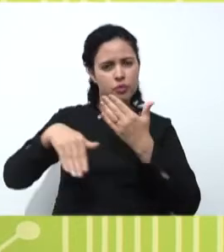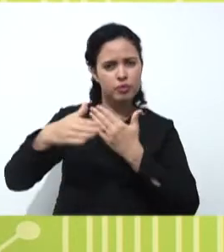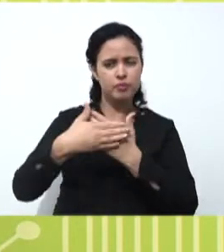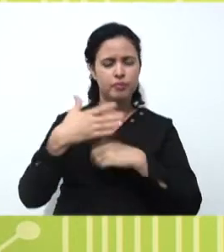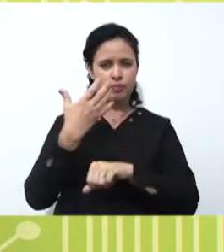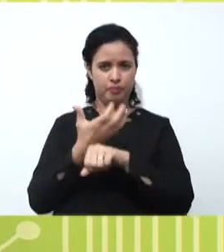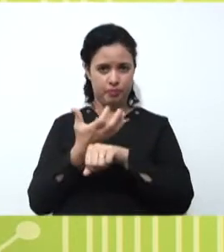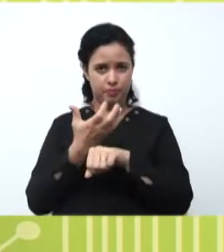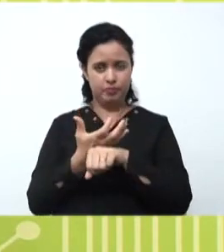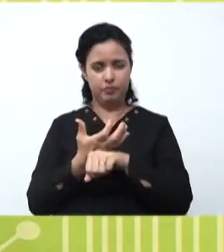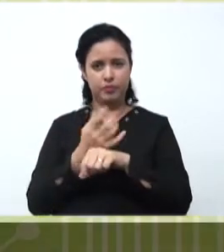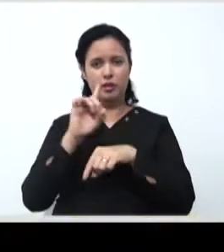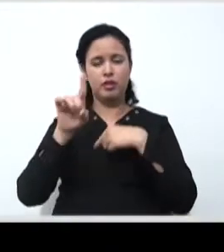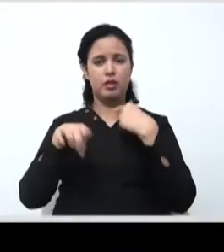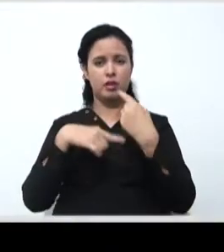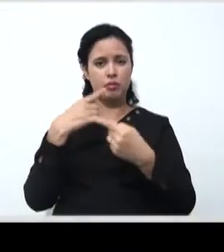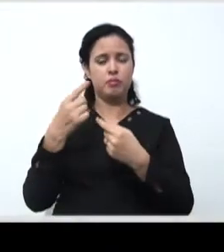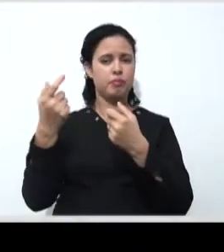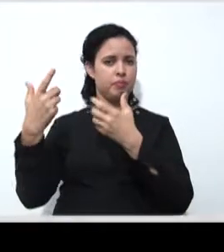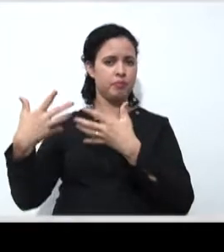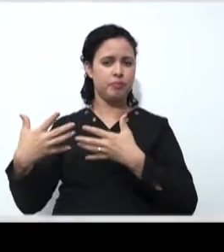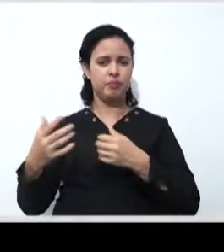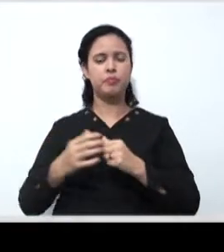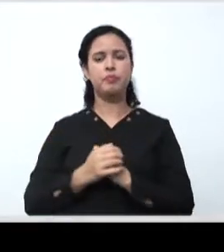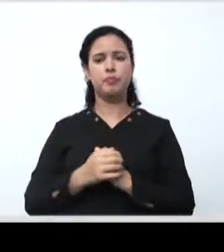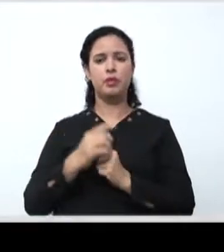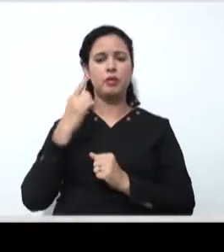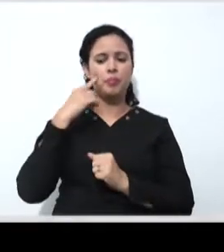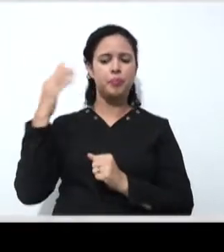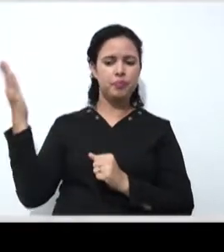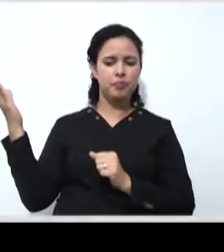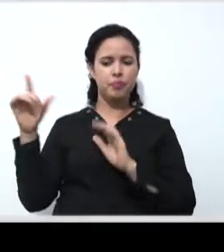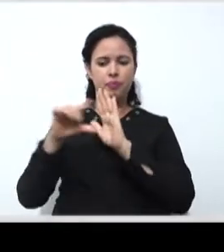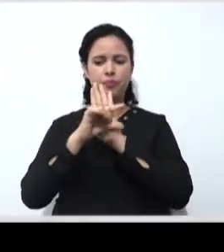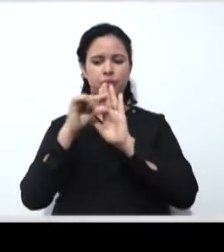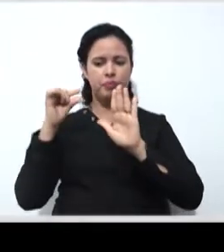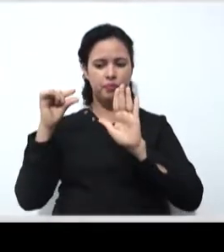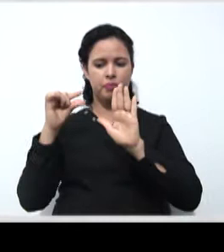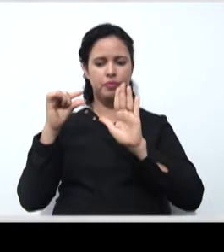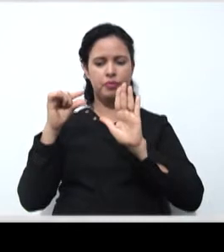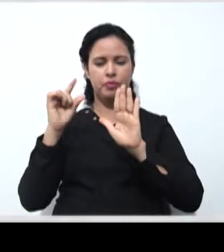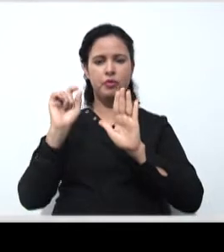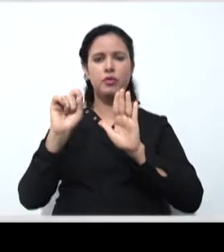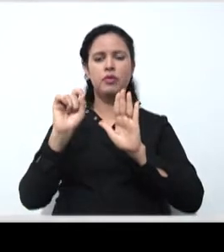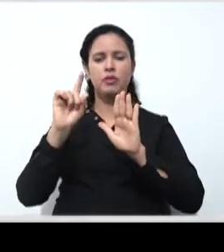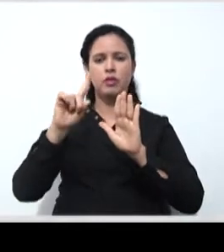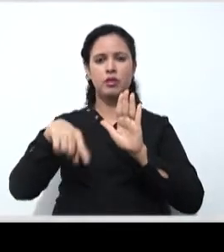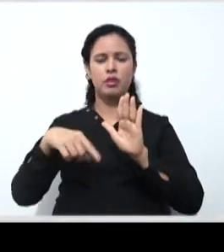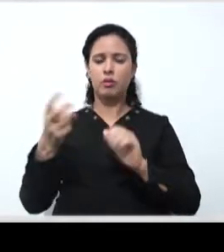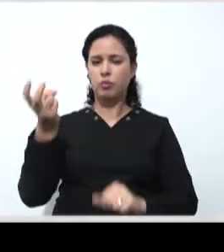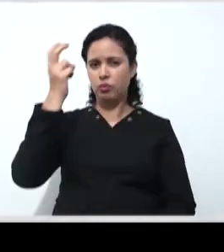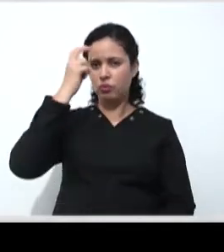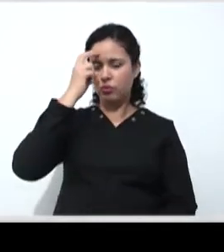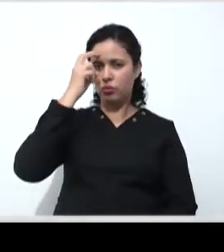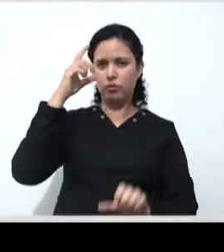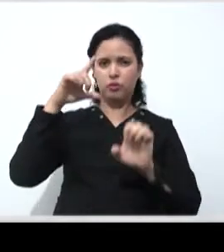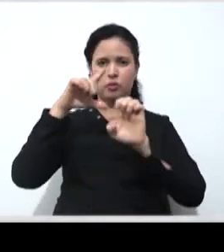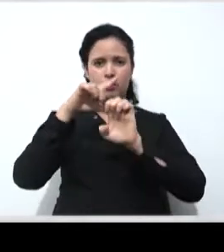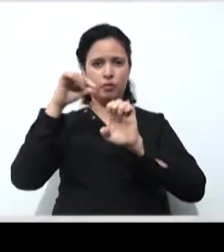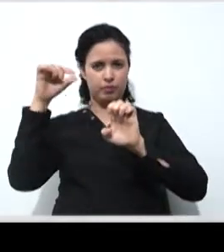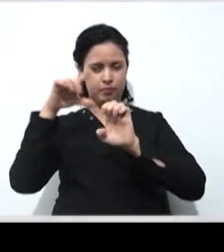fala sobre a aula de hoje. Então vejam aí comigo a ementa dessa disciplina. A gente vai falar sobre cultura